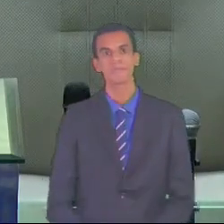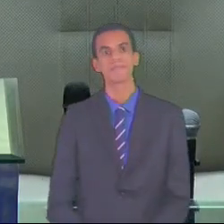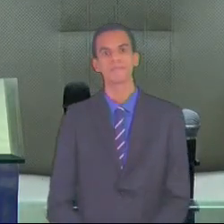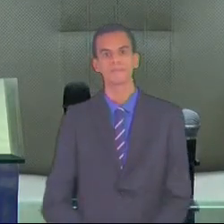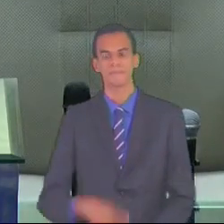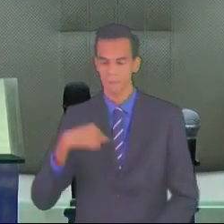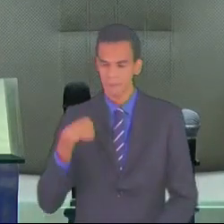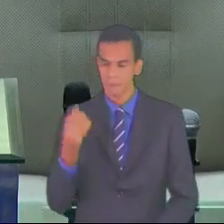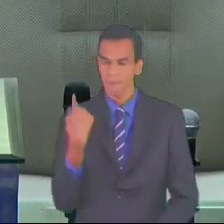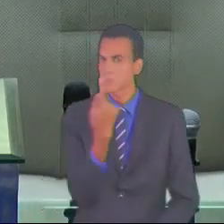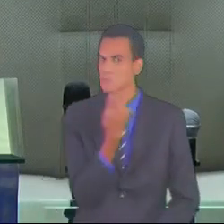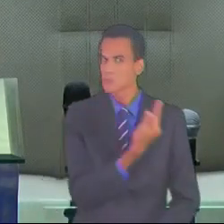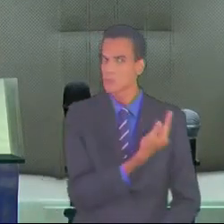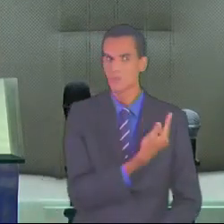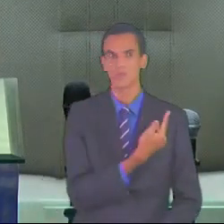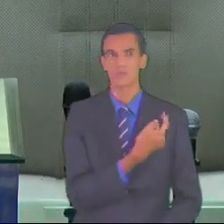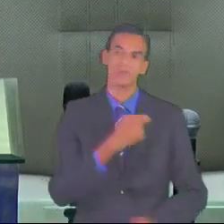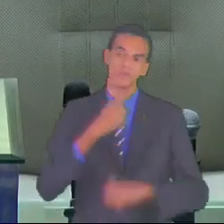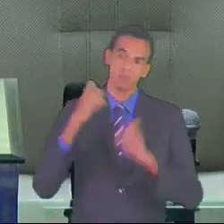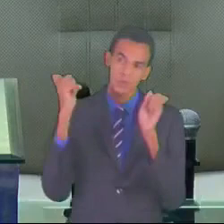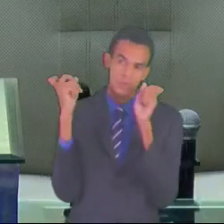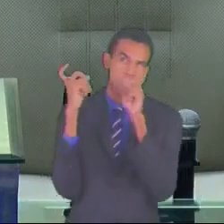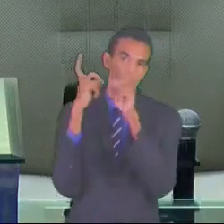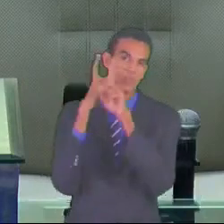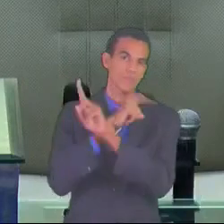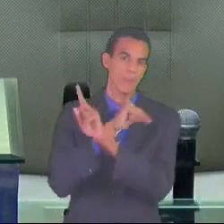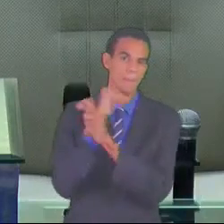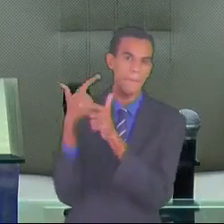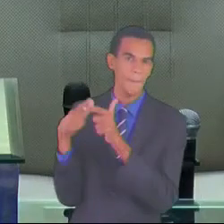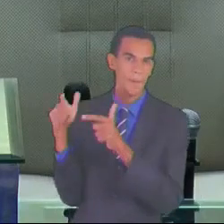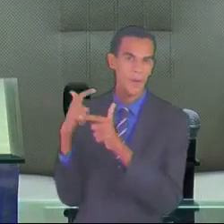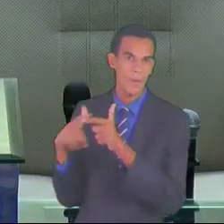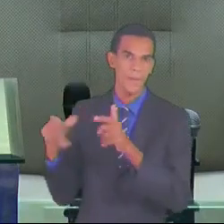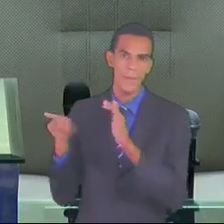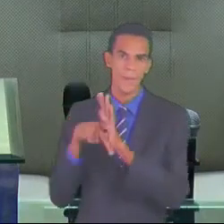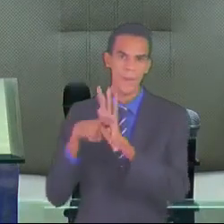somos afligidos pelas tempestades da vida.